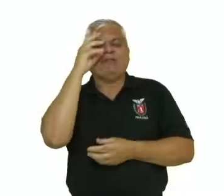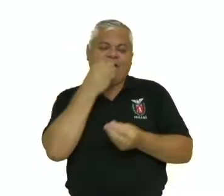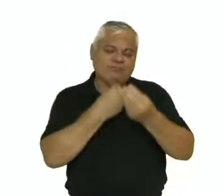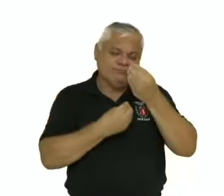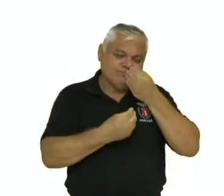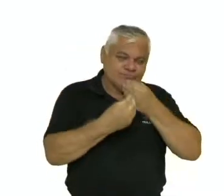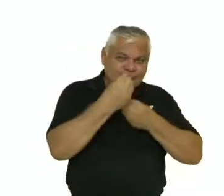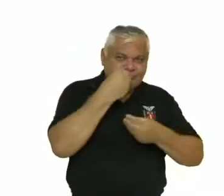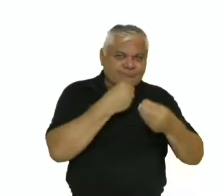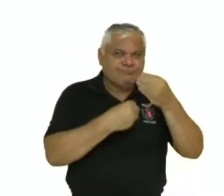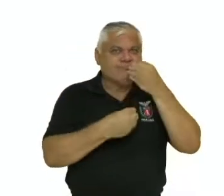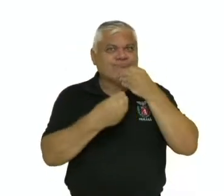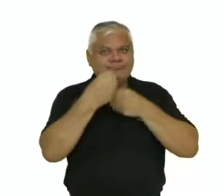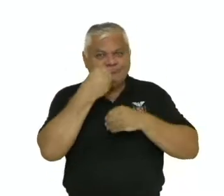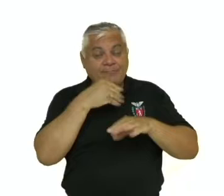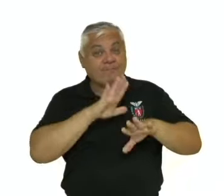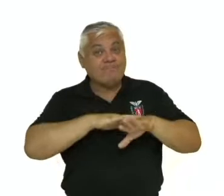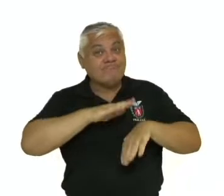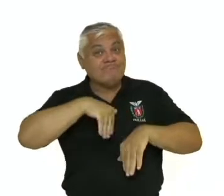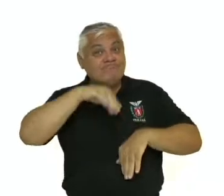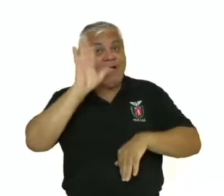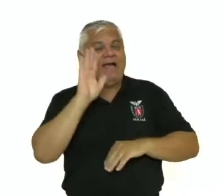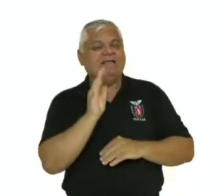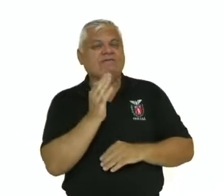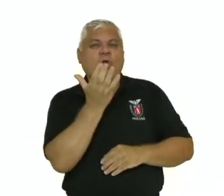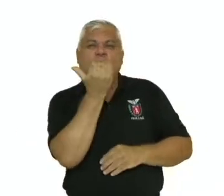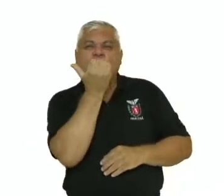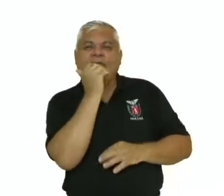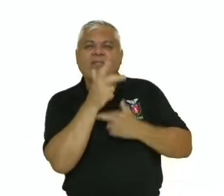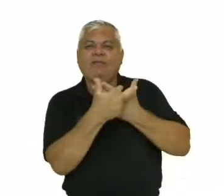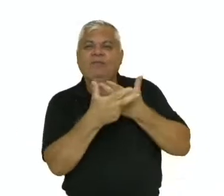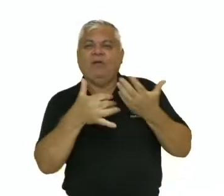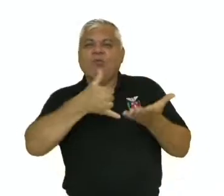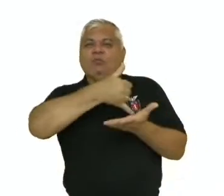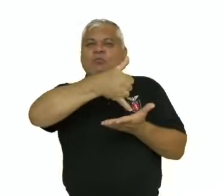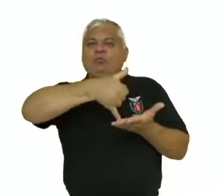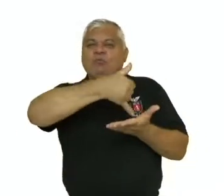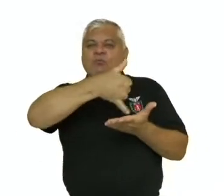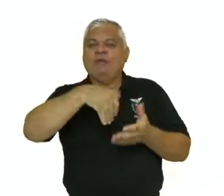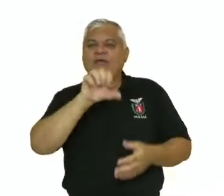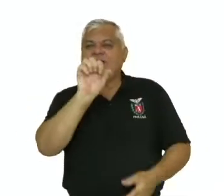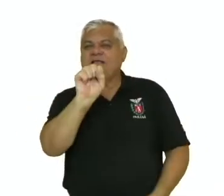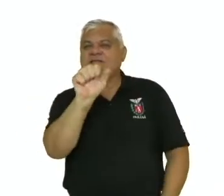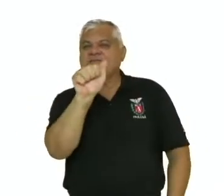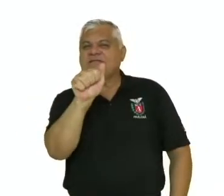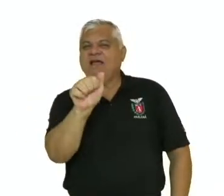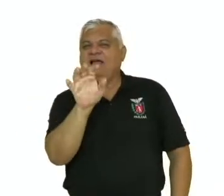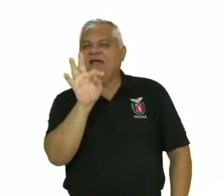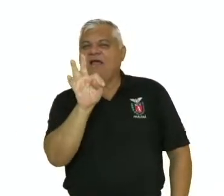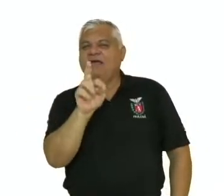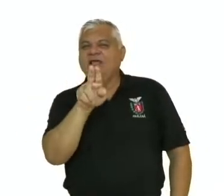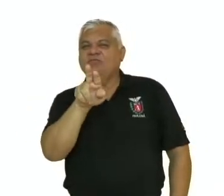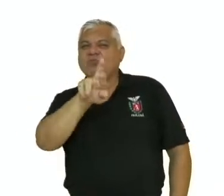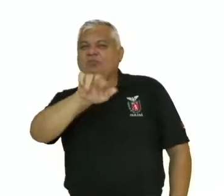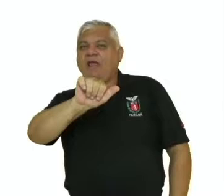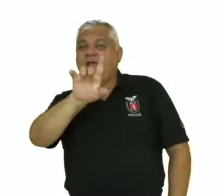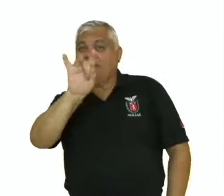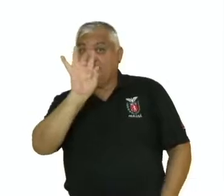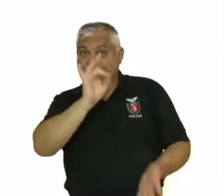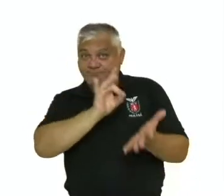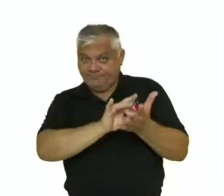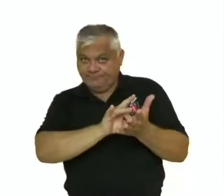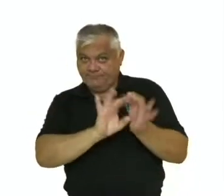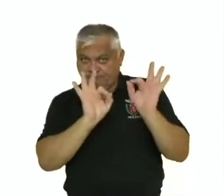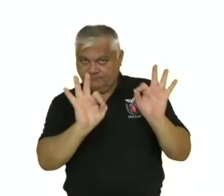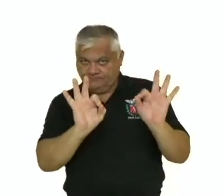uma grande quantidade de alimentos que possuem um alto teor de gordura saturada. Então, até essa parte é uma afirmação.